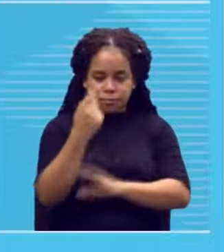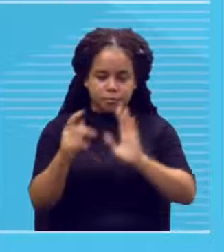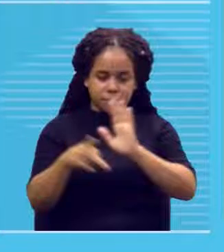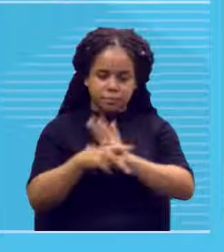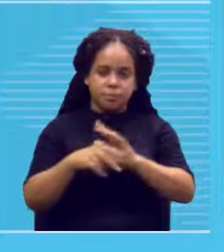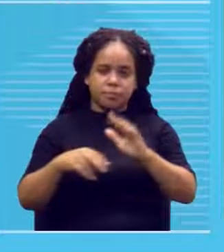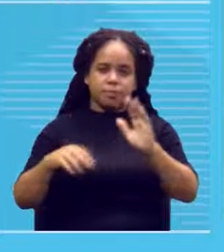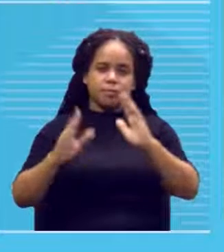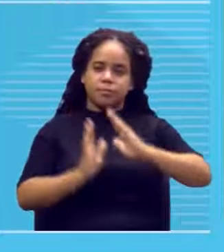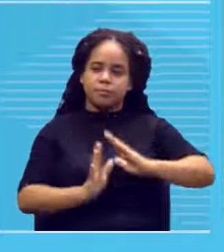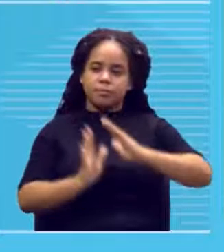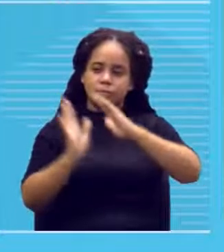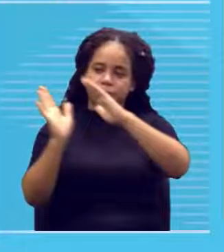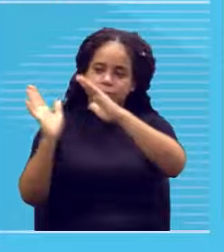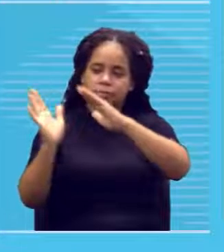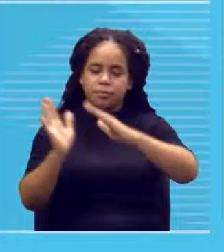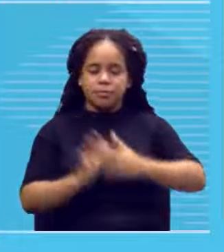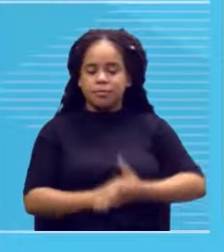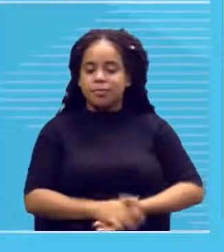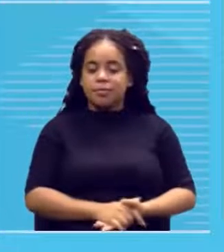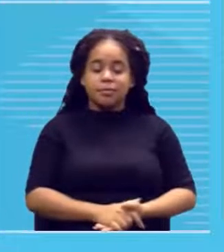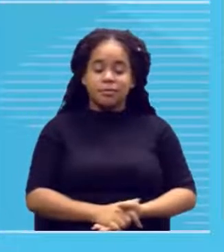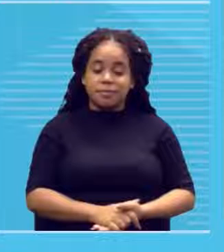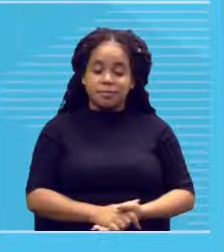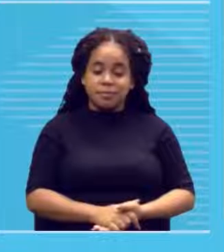a altura do retângulo já